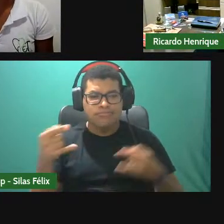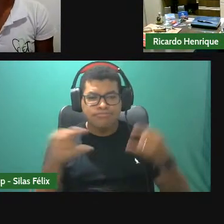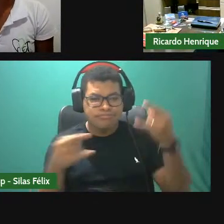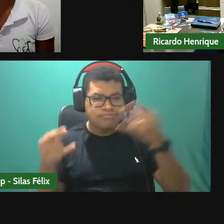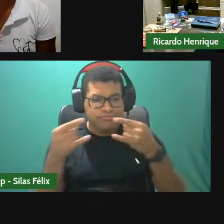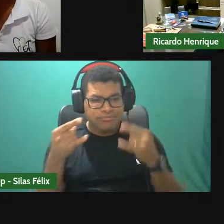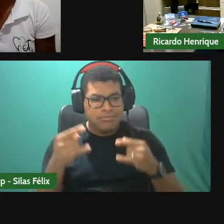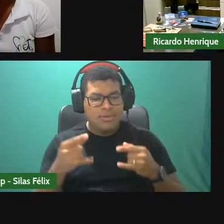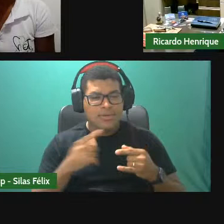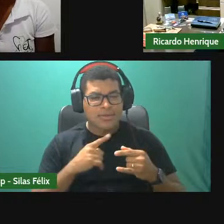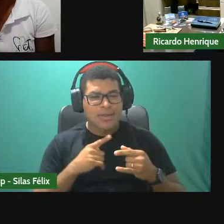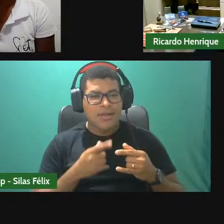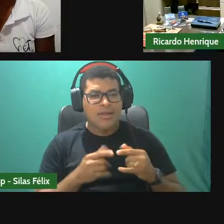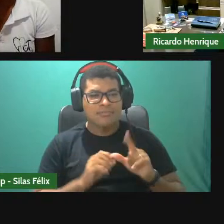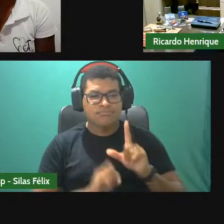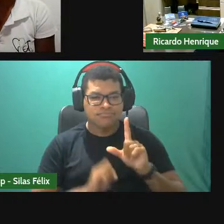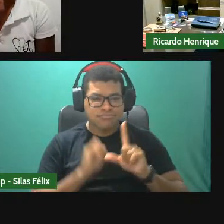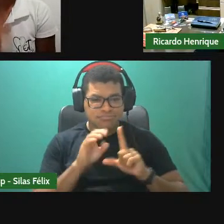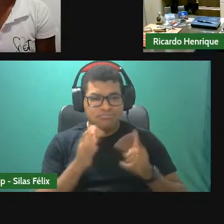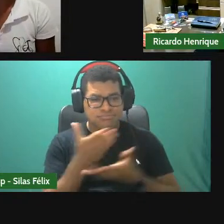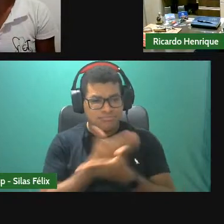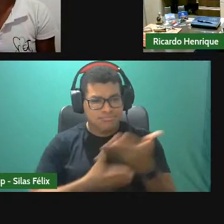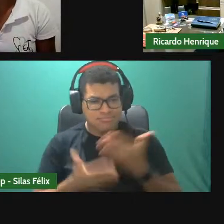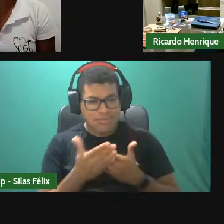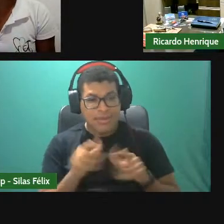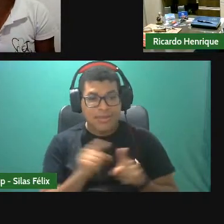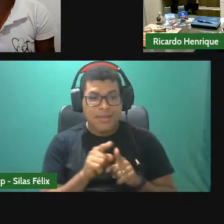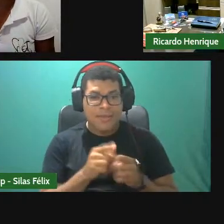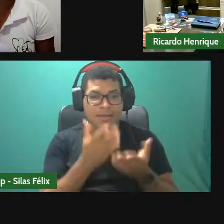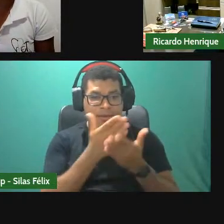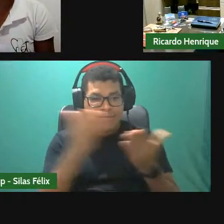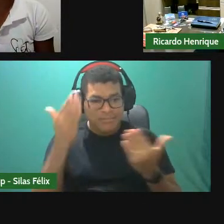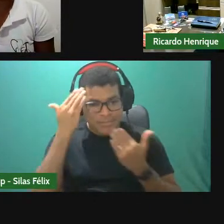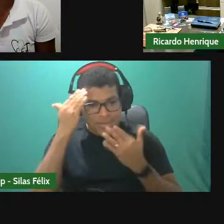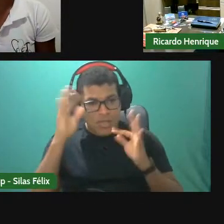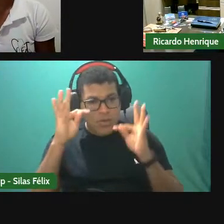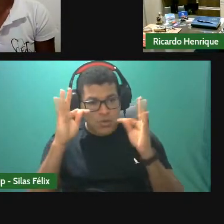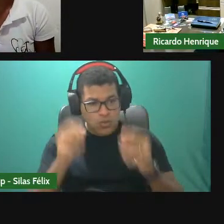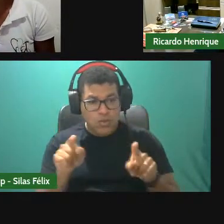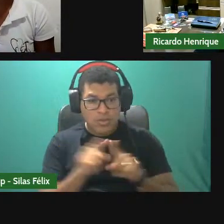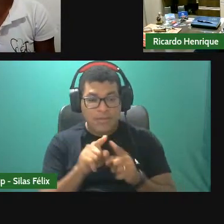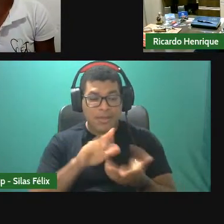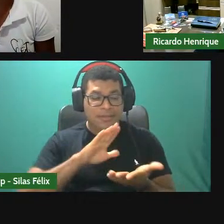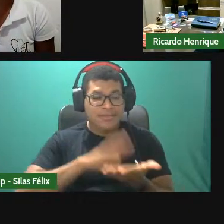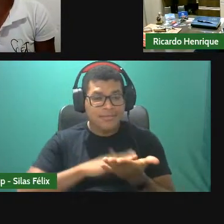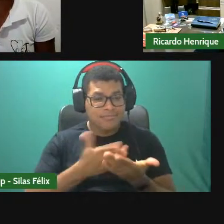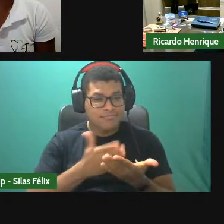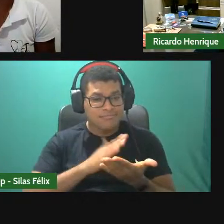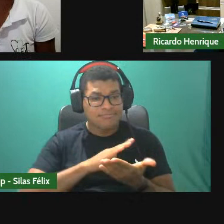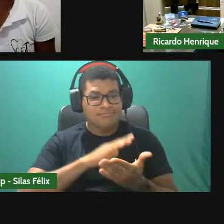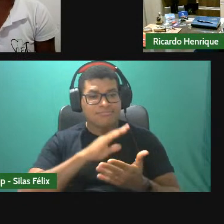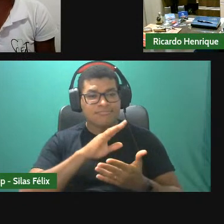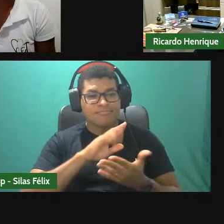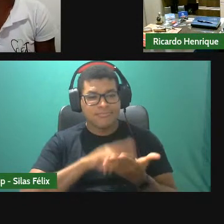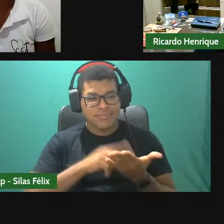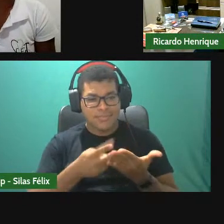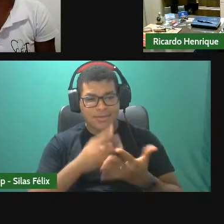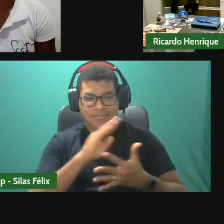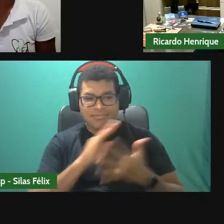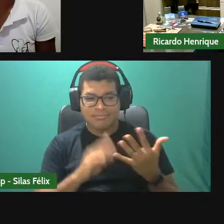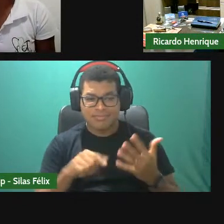Gostaria de agradecer a todos os membros presentes, aos intérpretes de Libras, que tornou esse nosso evento ainda